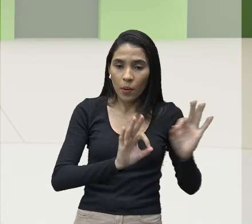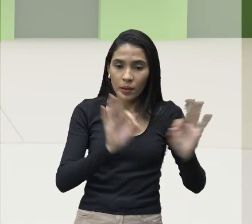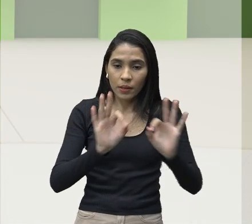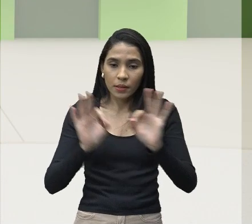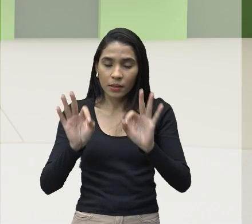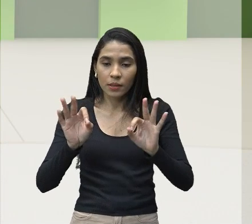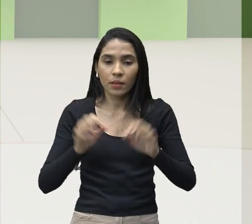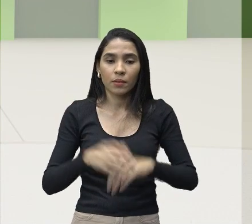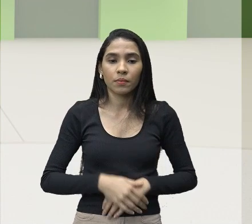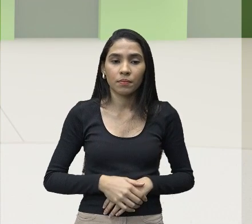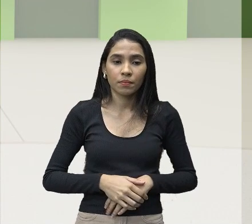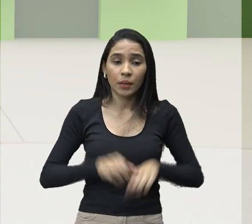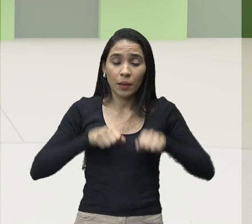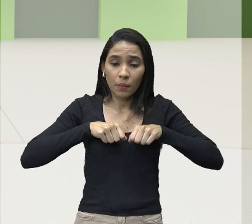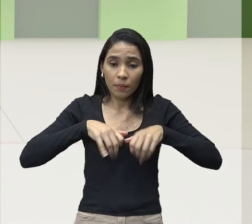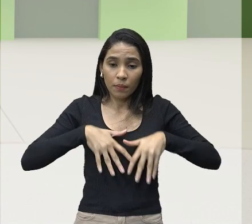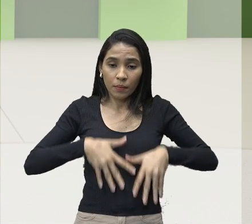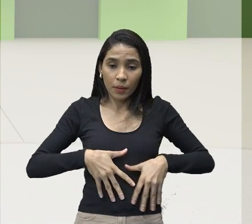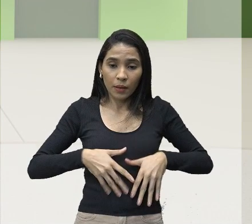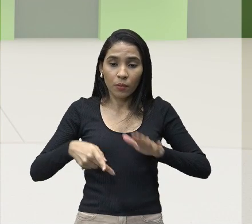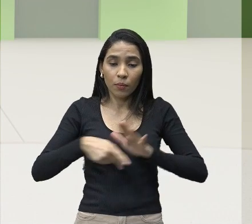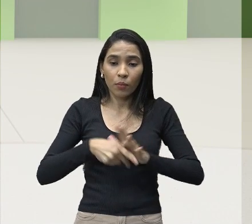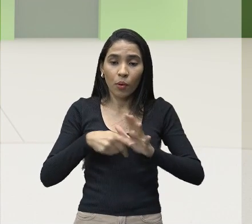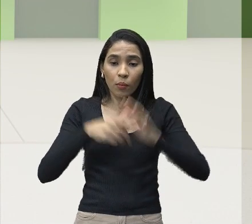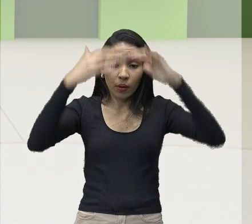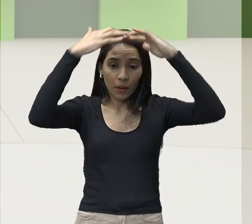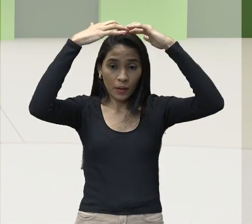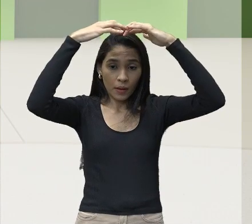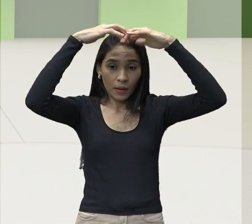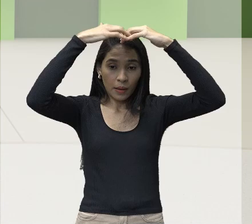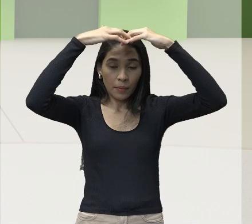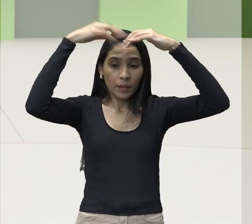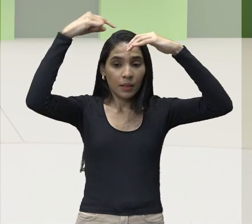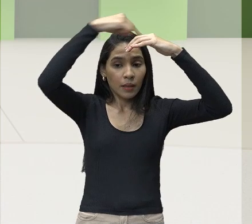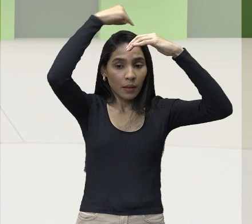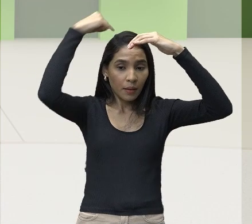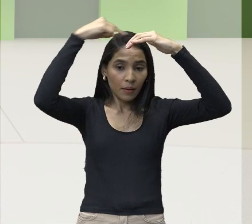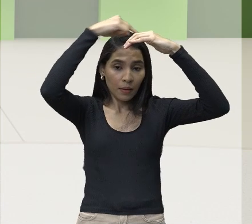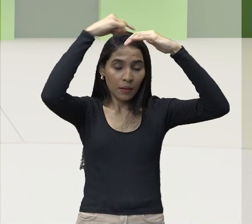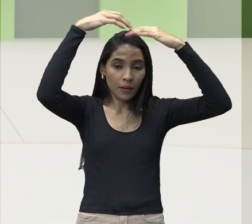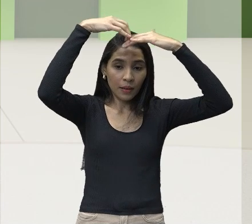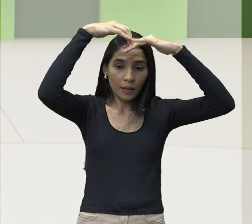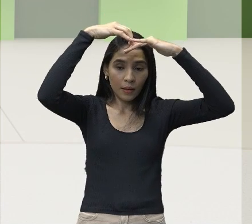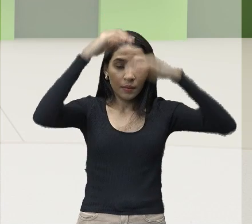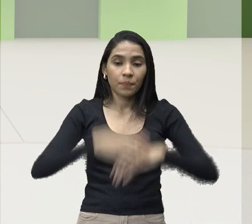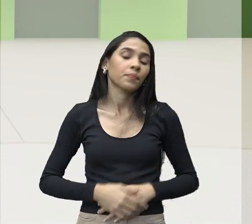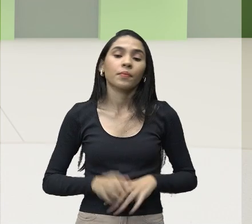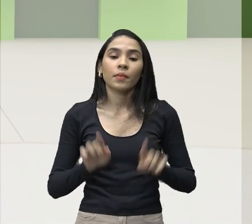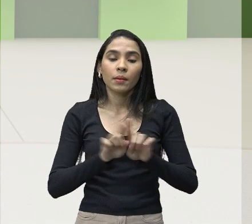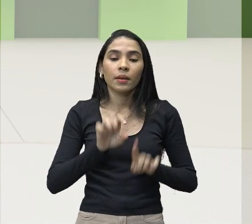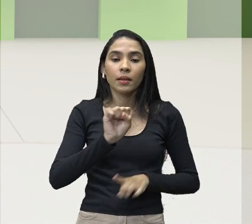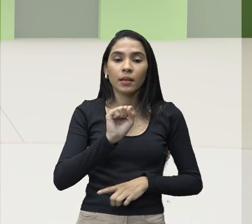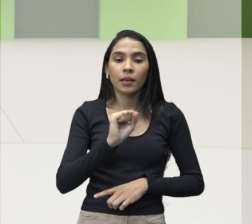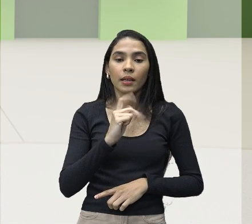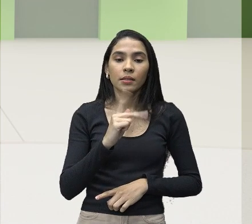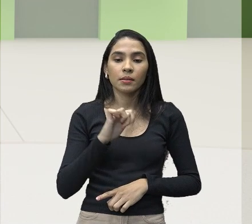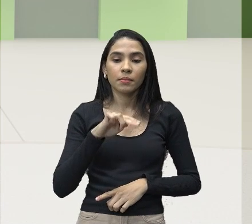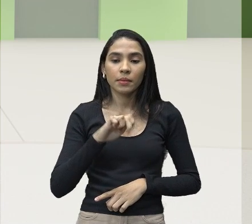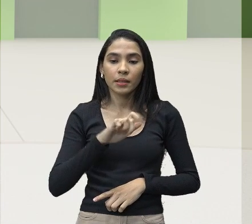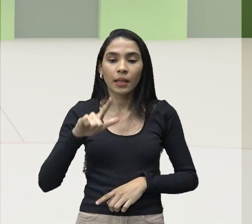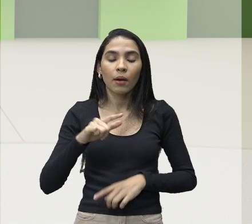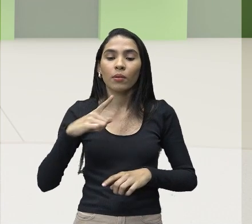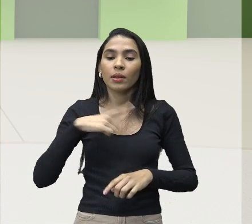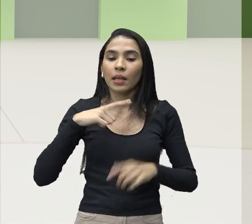nervos que são cranianos, porque eles estão localizados onde? Na cabeça, né, no crânio, e os nervos espinhais, que ele tem